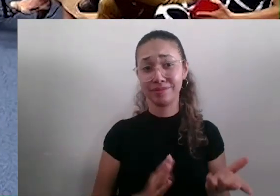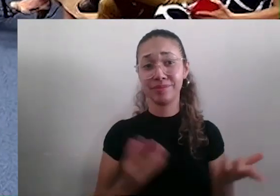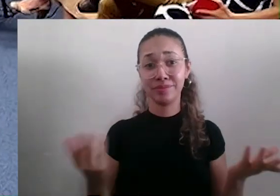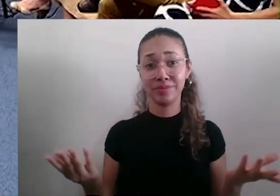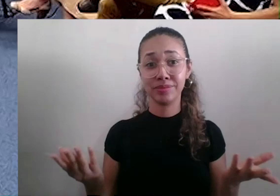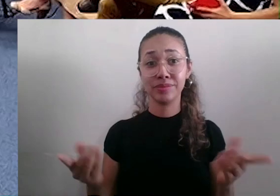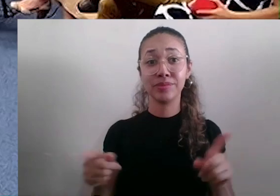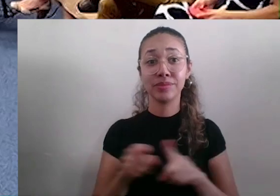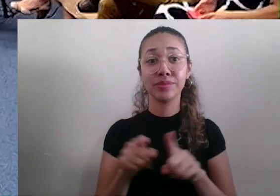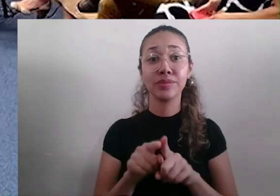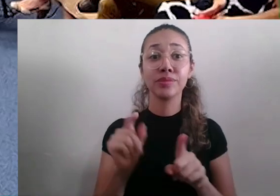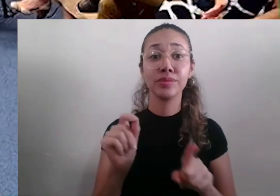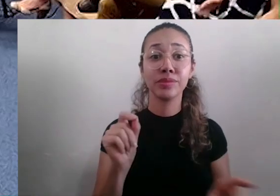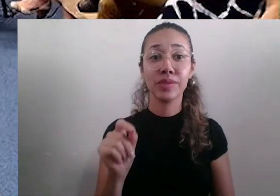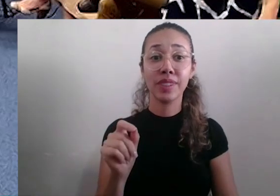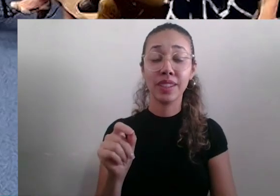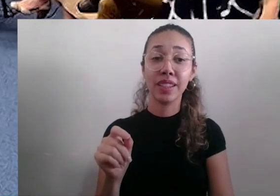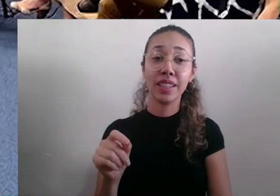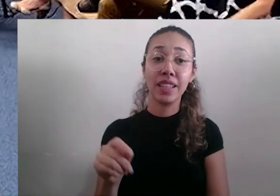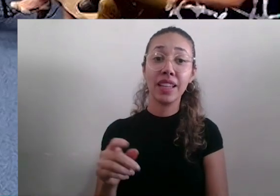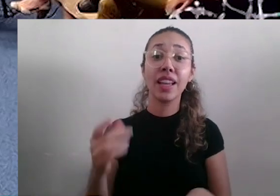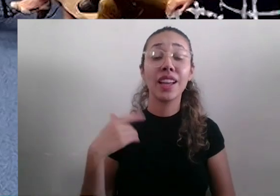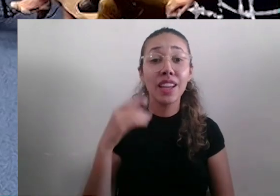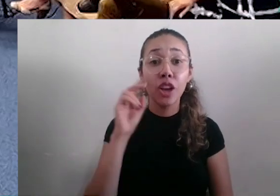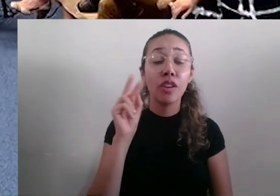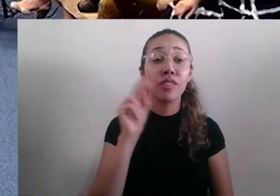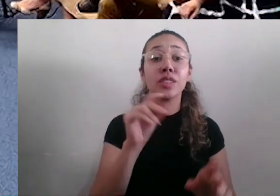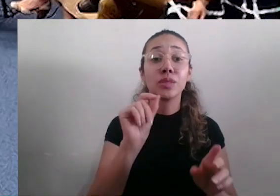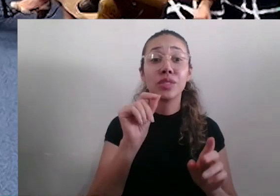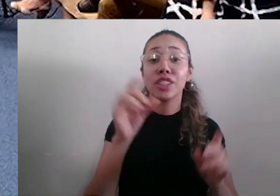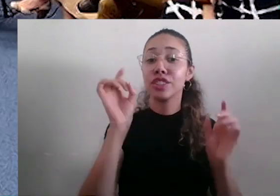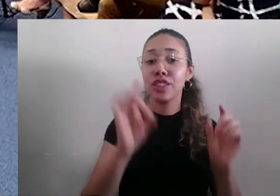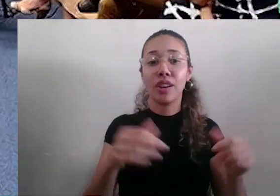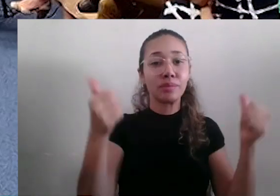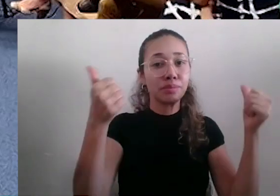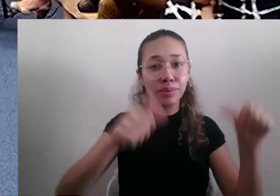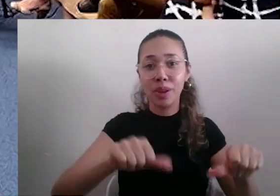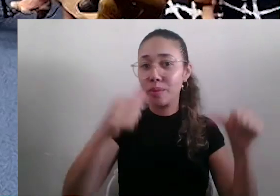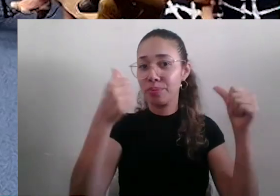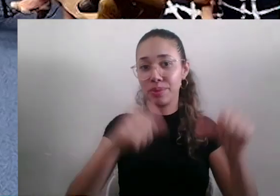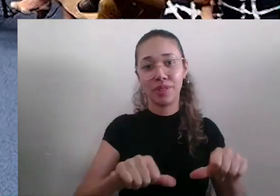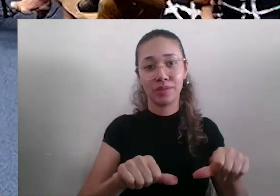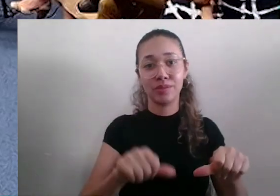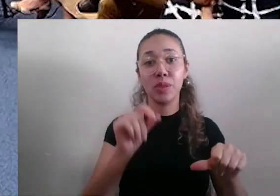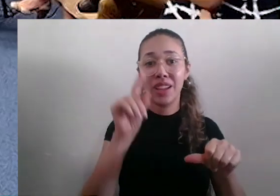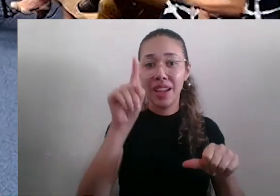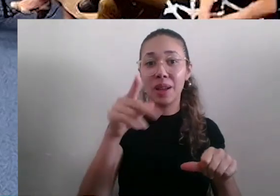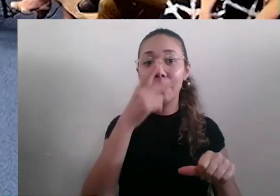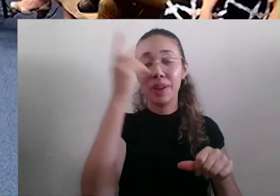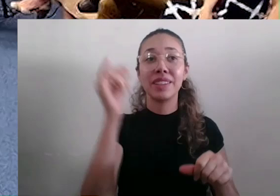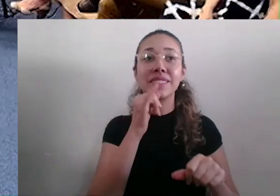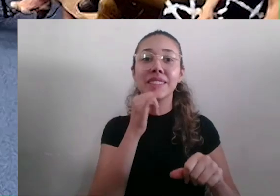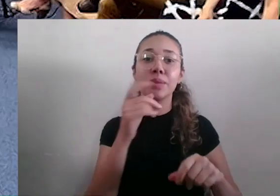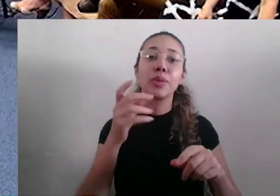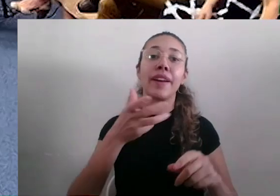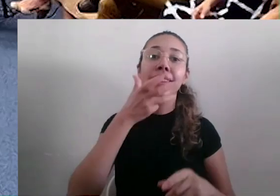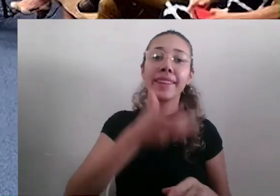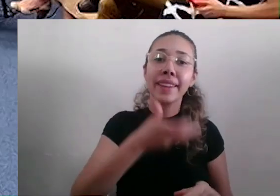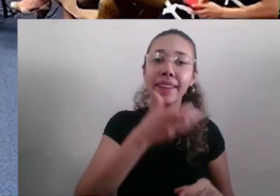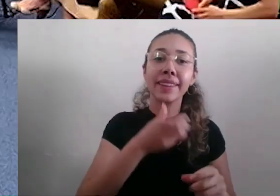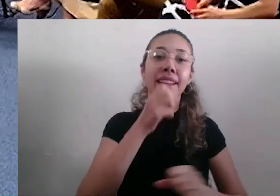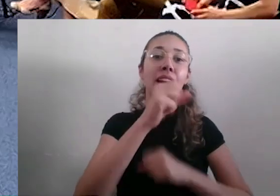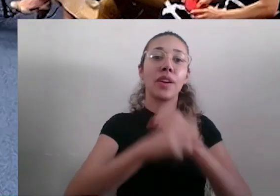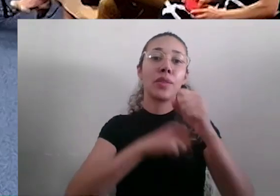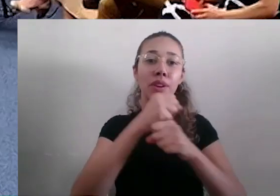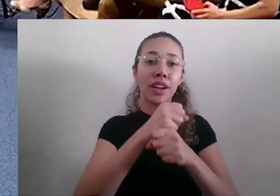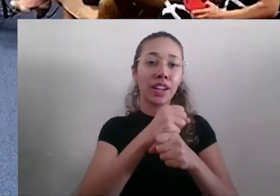isso eu só vejo isso piorar Entendeu essa questão das saidinhas por exemplo eu vi a imprensa você tá falando da Imprensa Esse é um caso eu tava